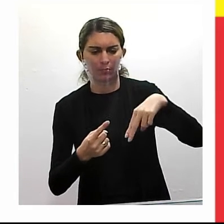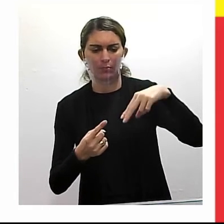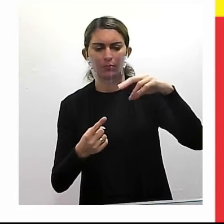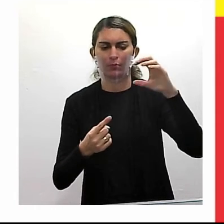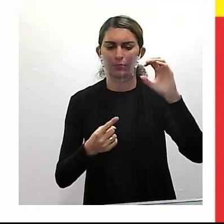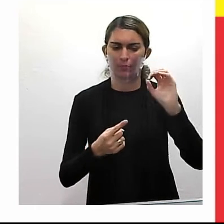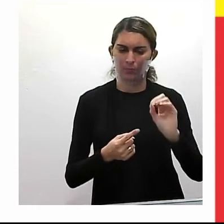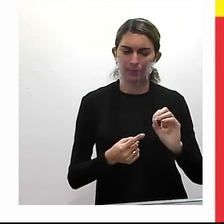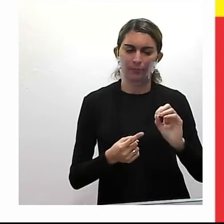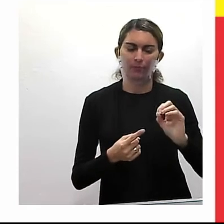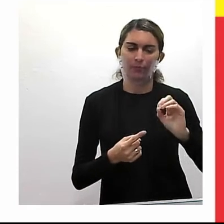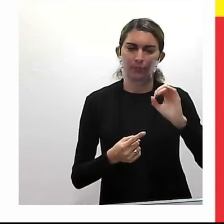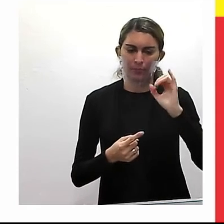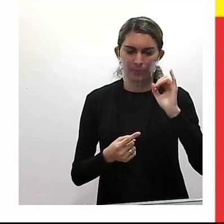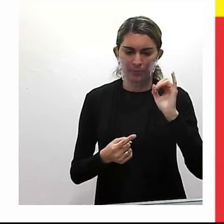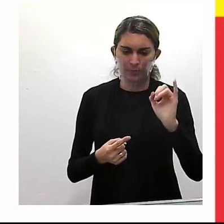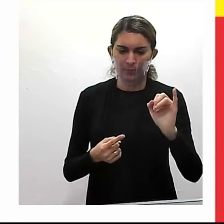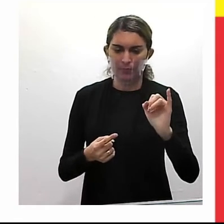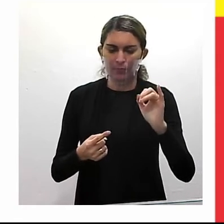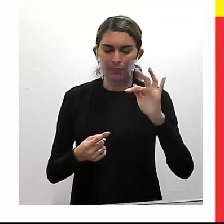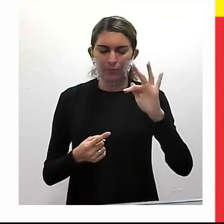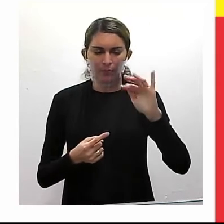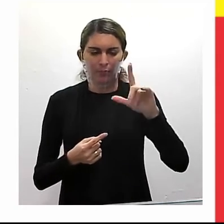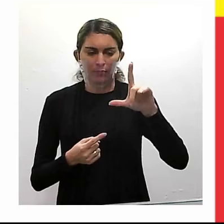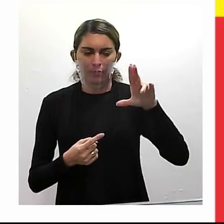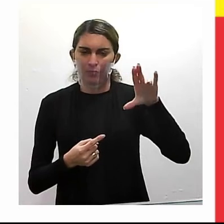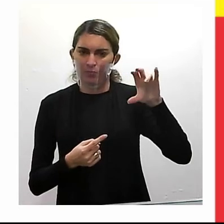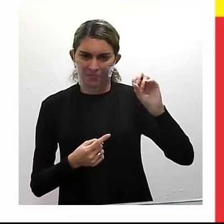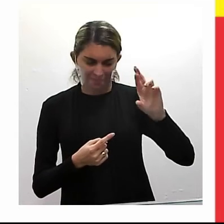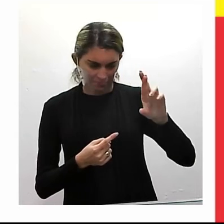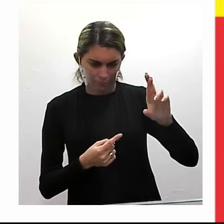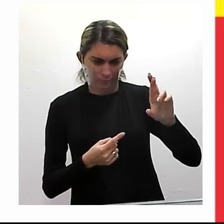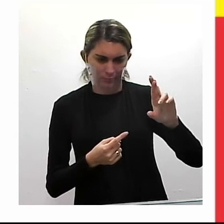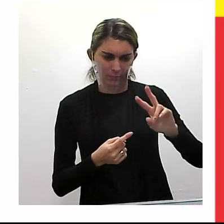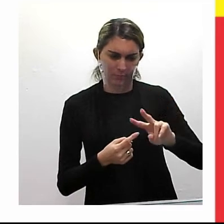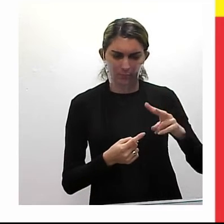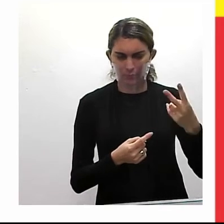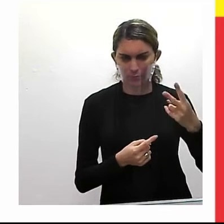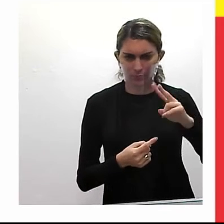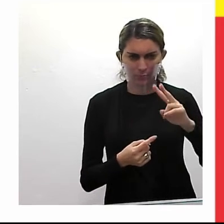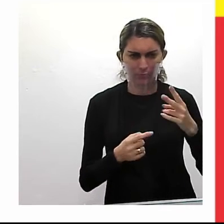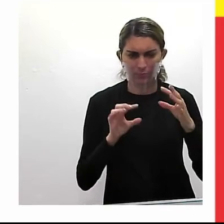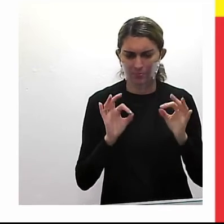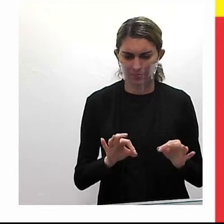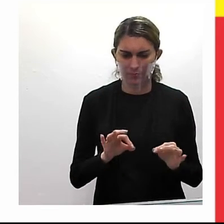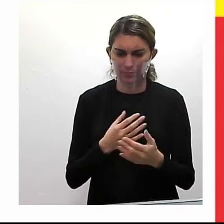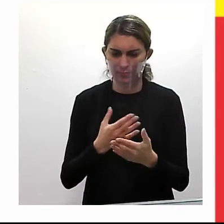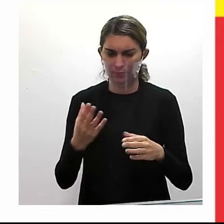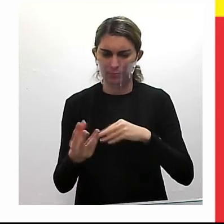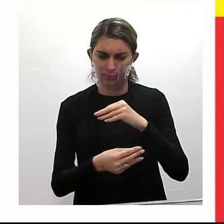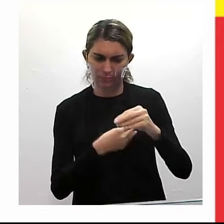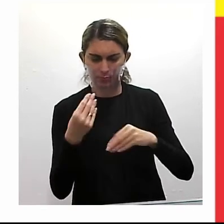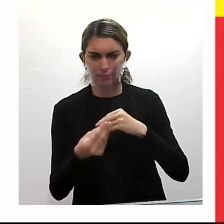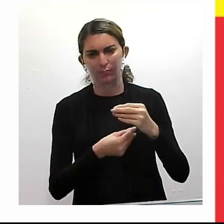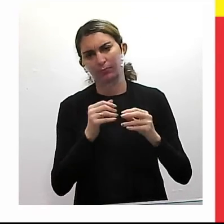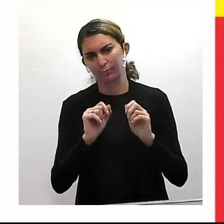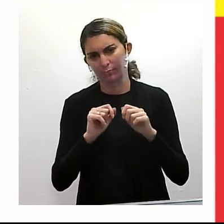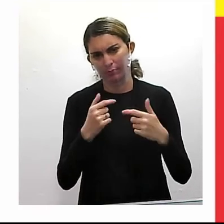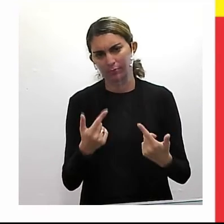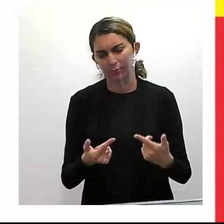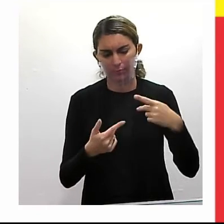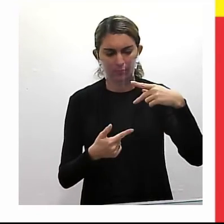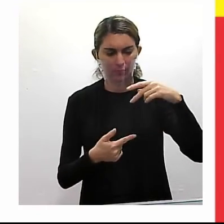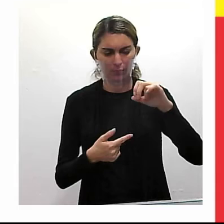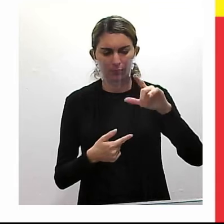O e flúor, ou ao contrário se quiser, certo? Vão formar ponto de hidrogênio, logo são polares e